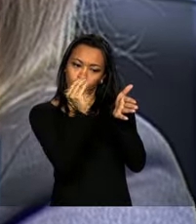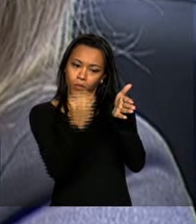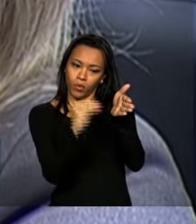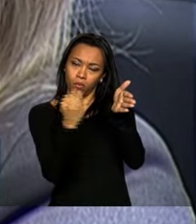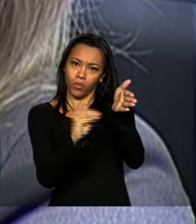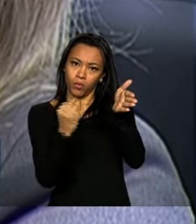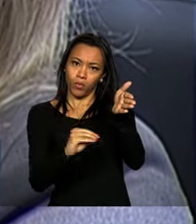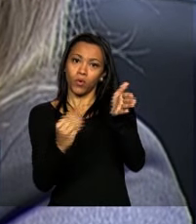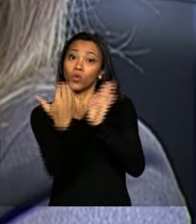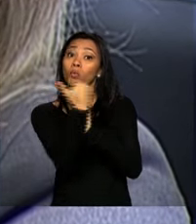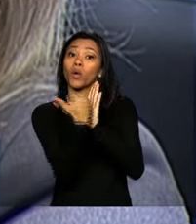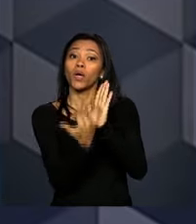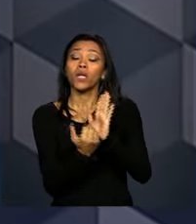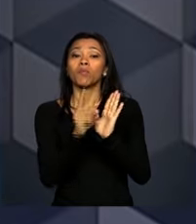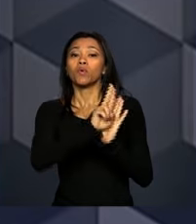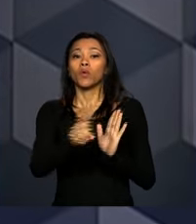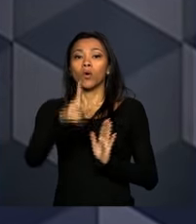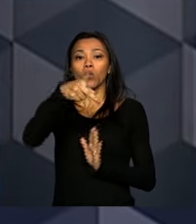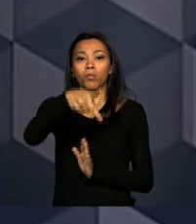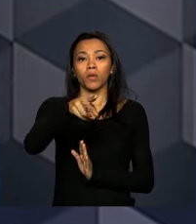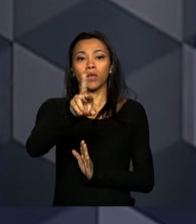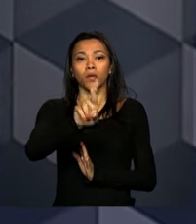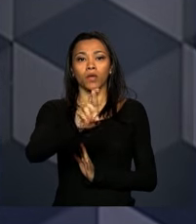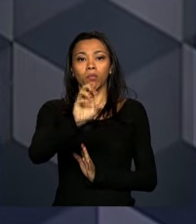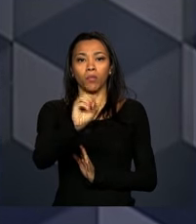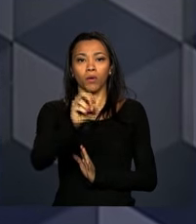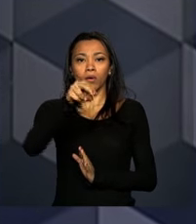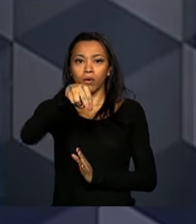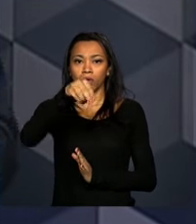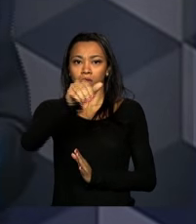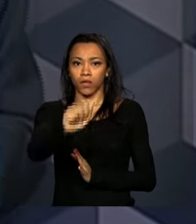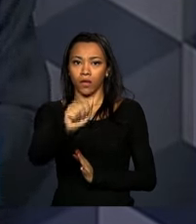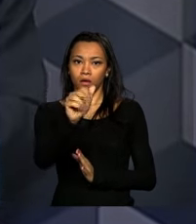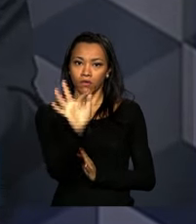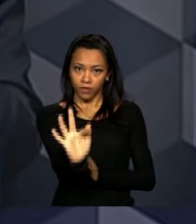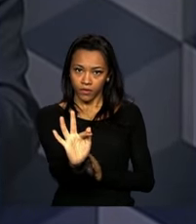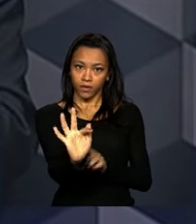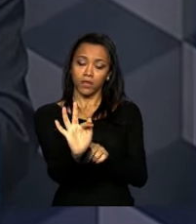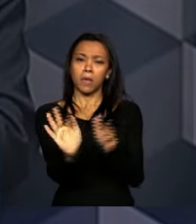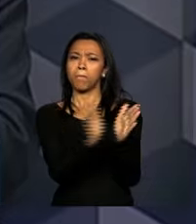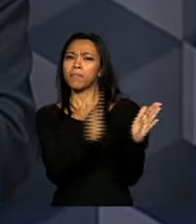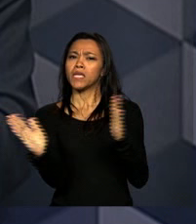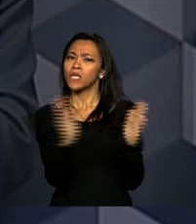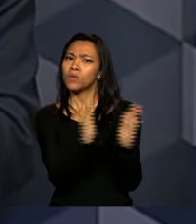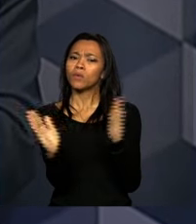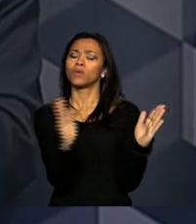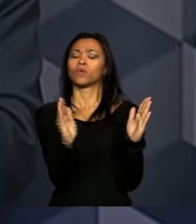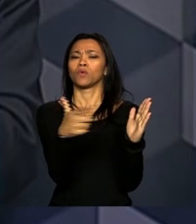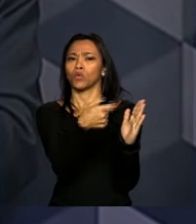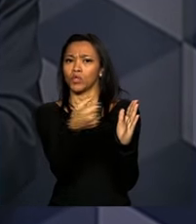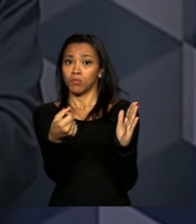do Programa Nacional de Fortalecimento da Agricultura Familiar, para o período